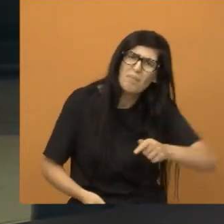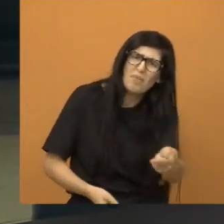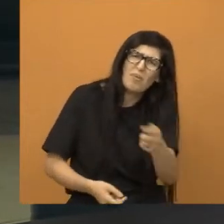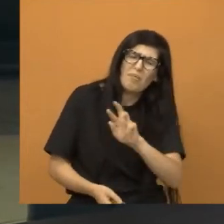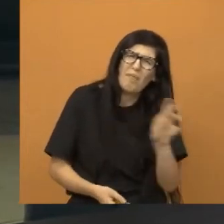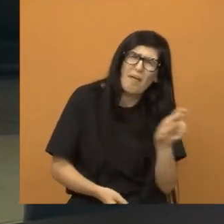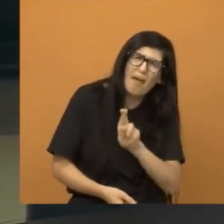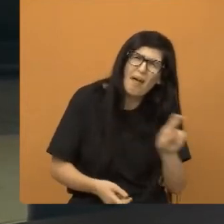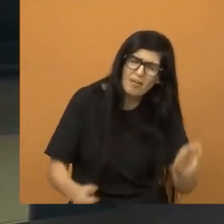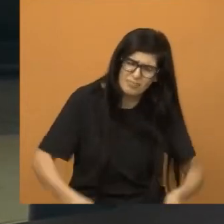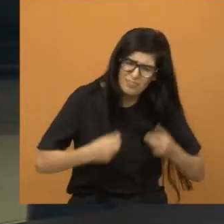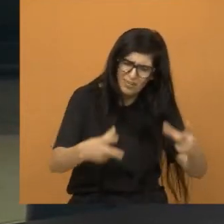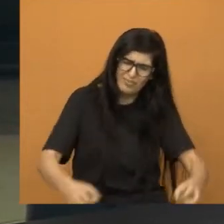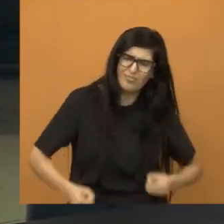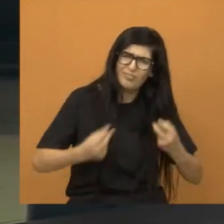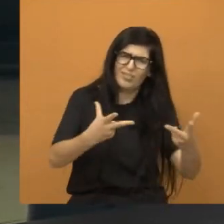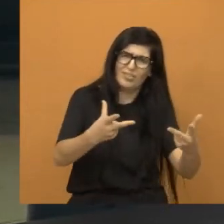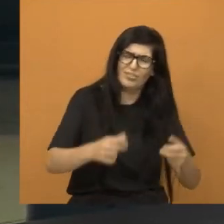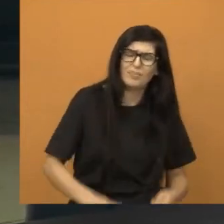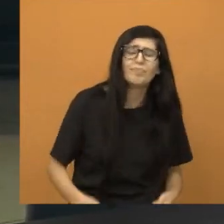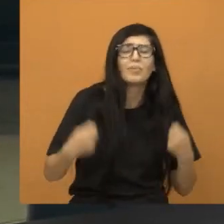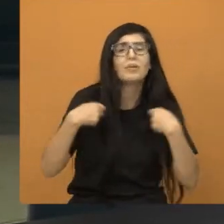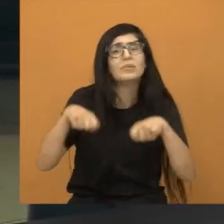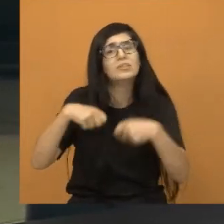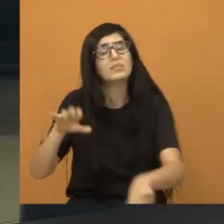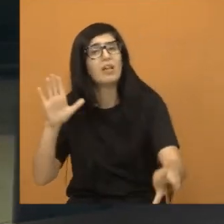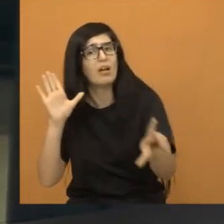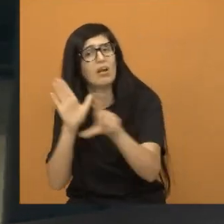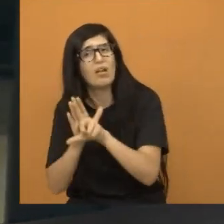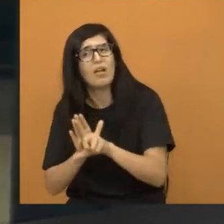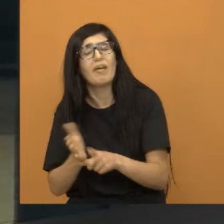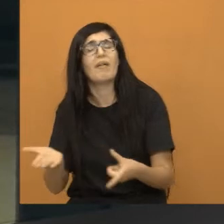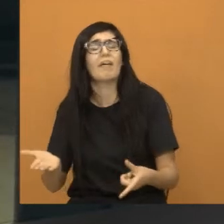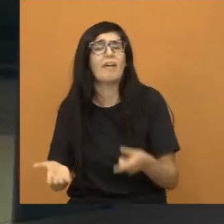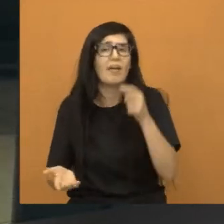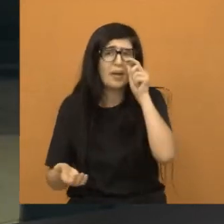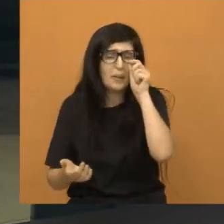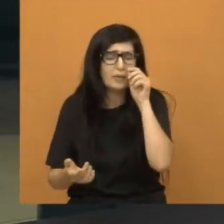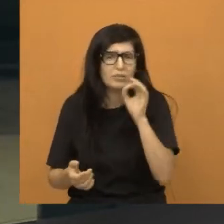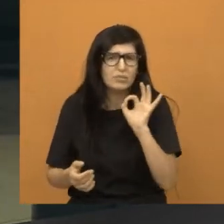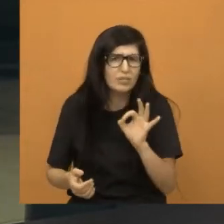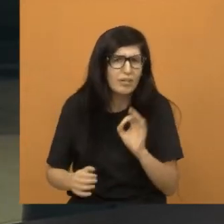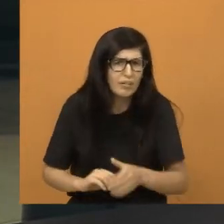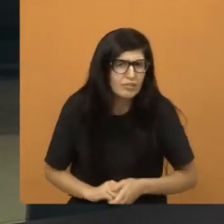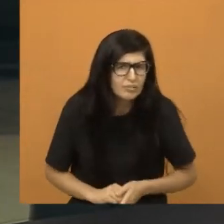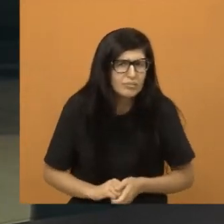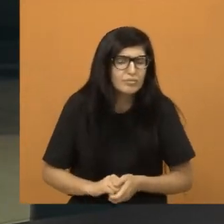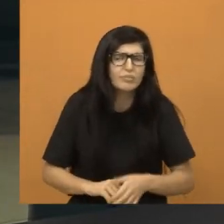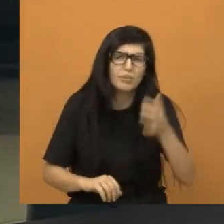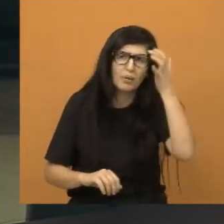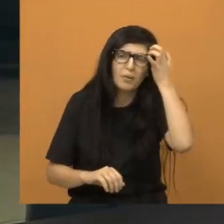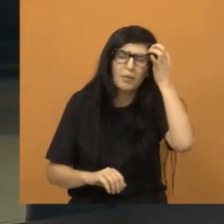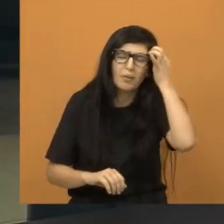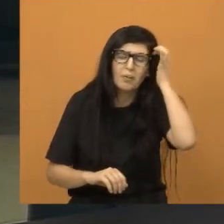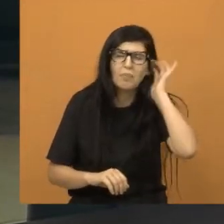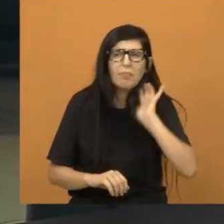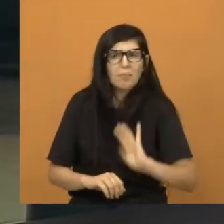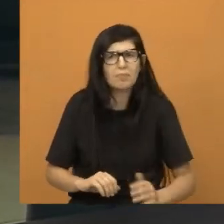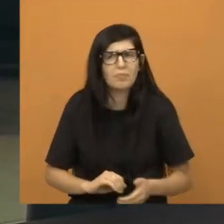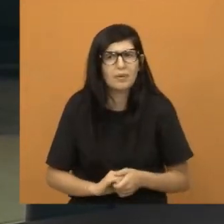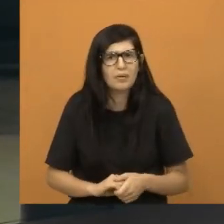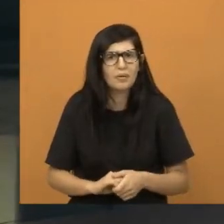uma regra, uma lei, ainda que fosse transitória, para que pudesse financiar esse serviço para essas pessoas, para que eles pudessem